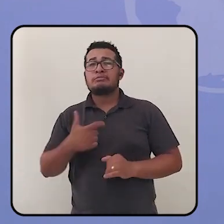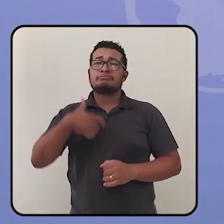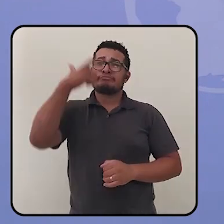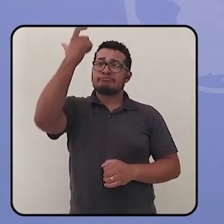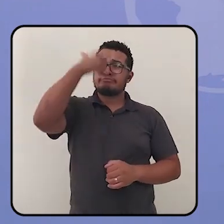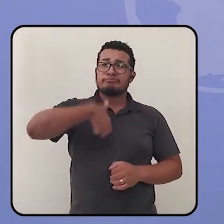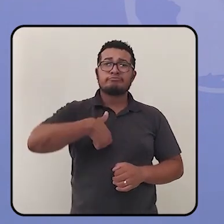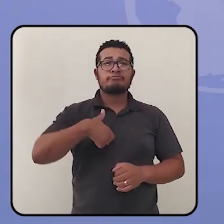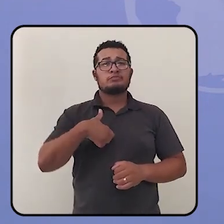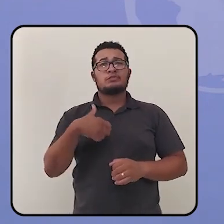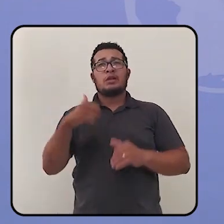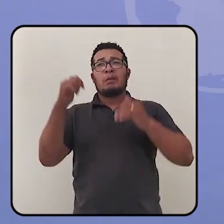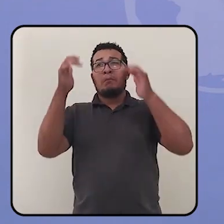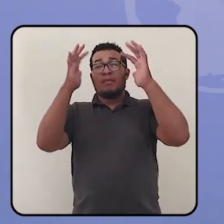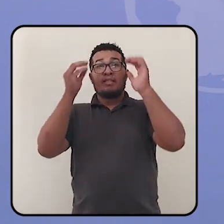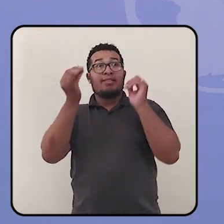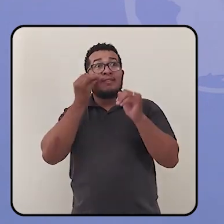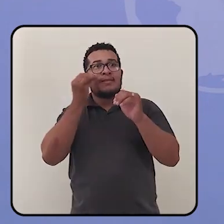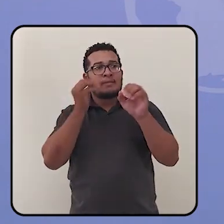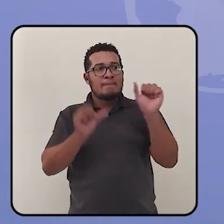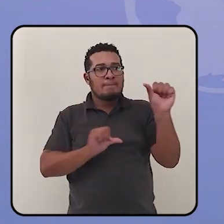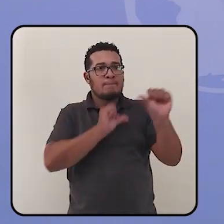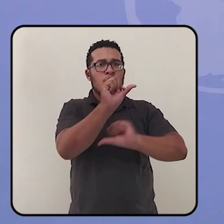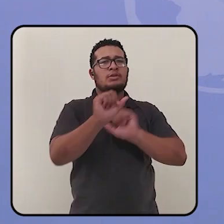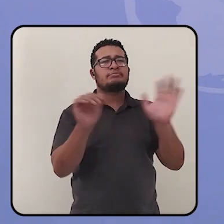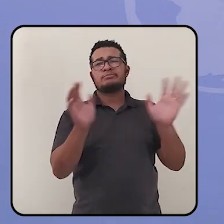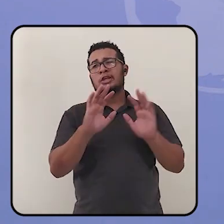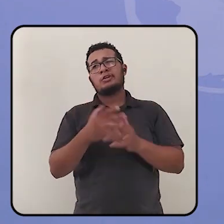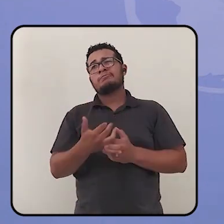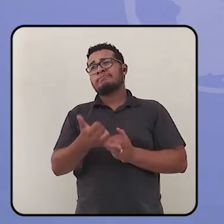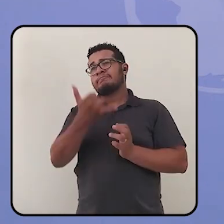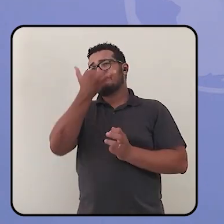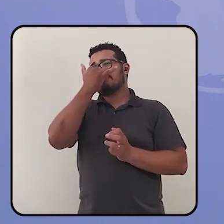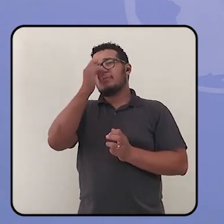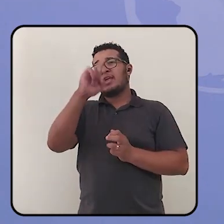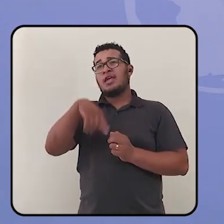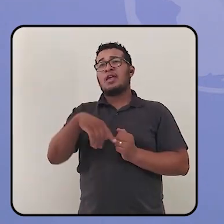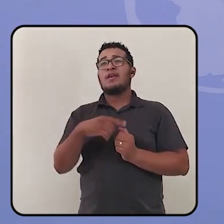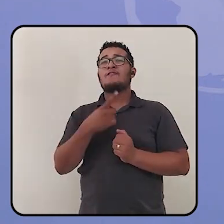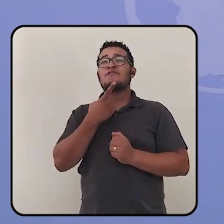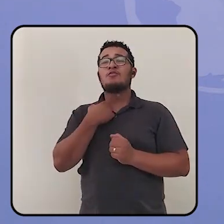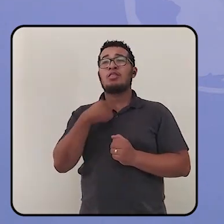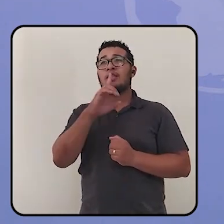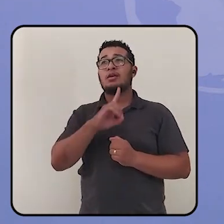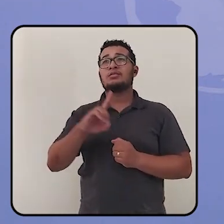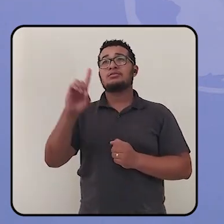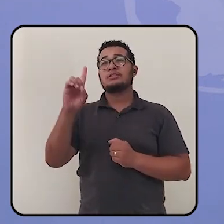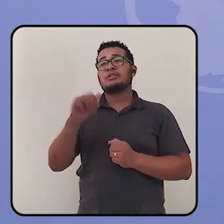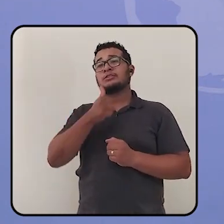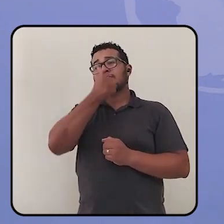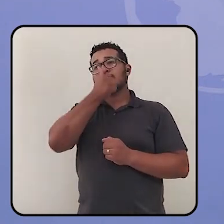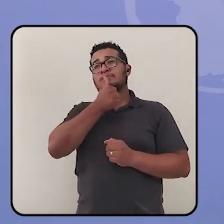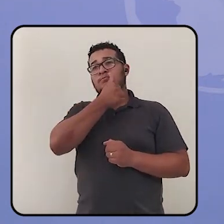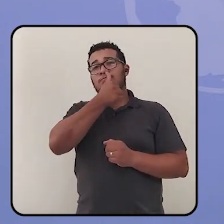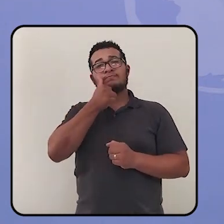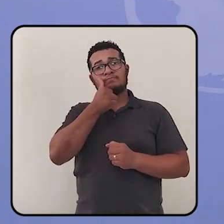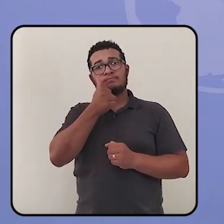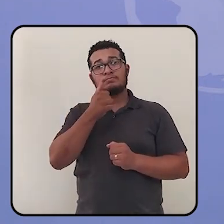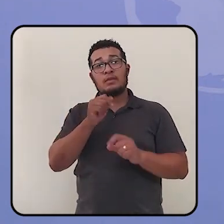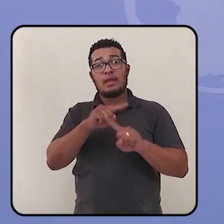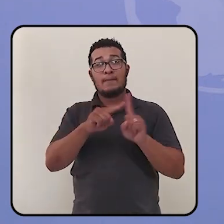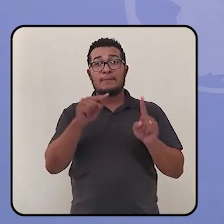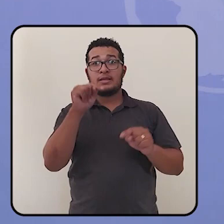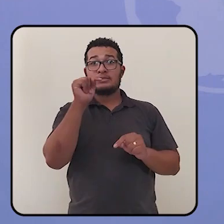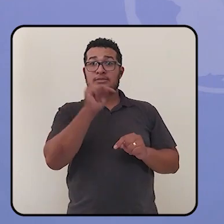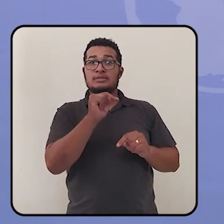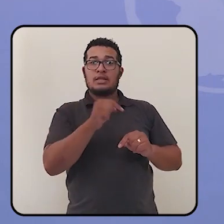eles não lutavam por tentar mudar a sua sorte porque a vontade de deus já na idade